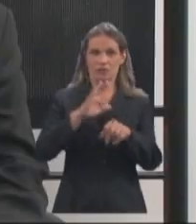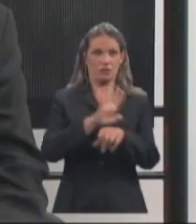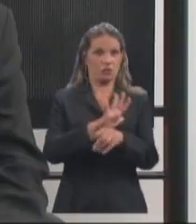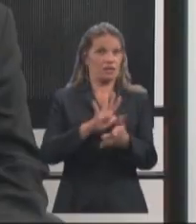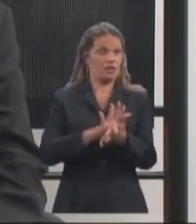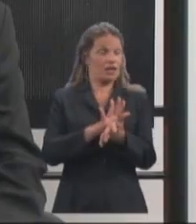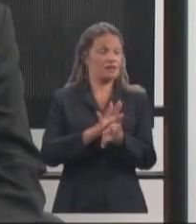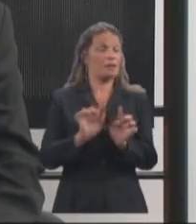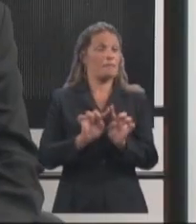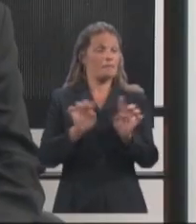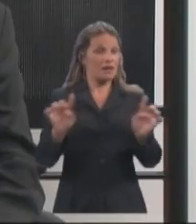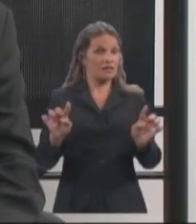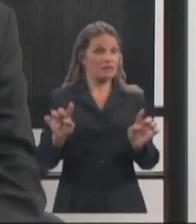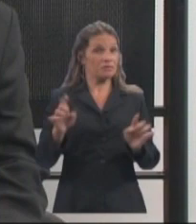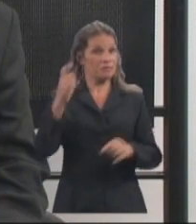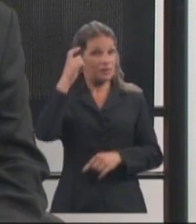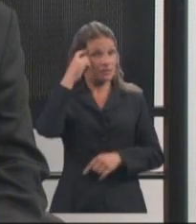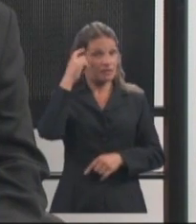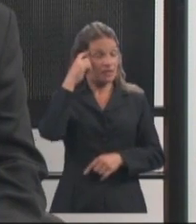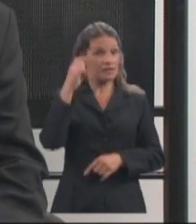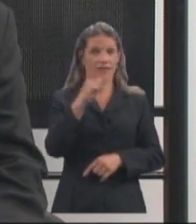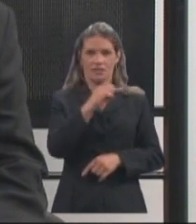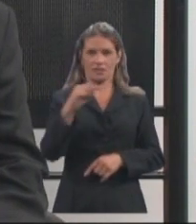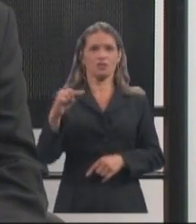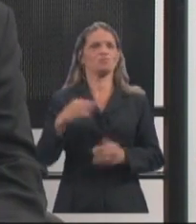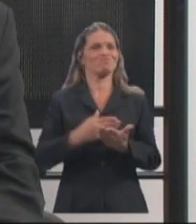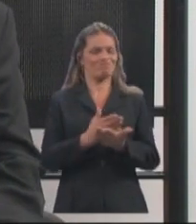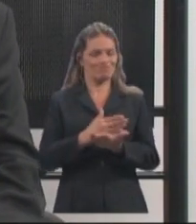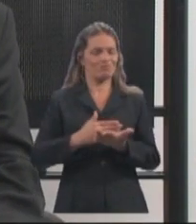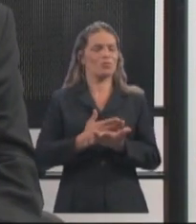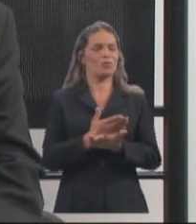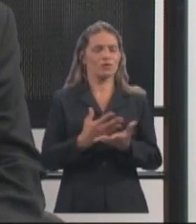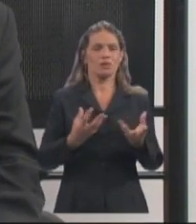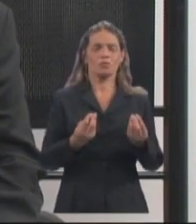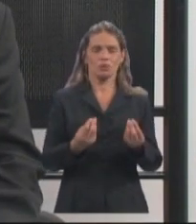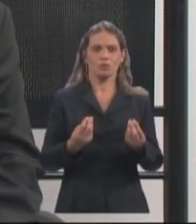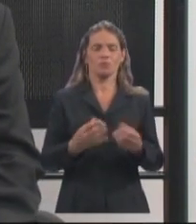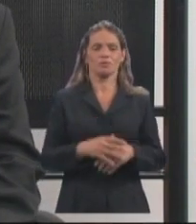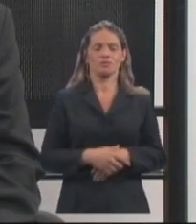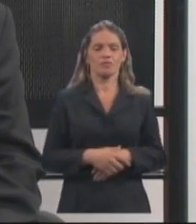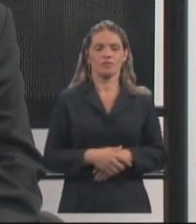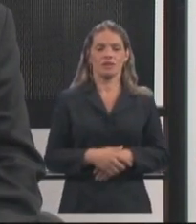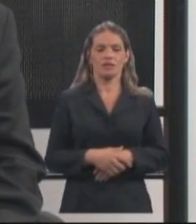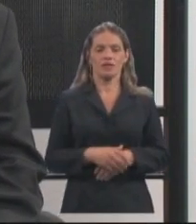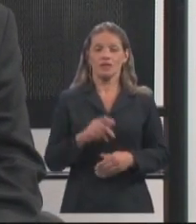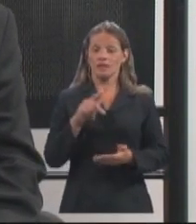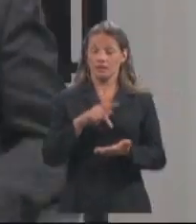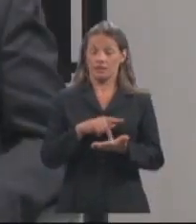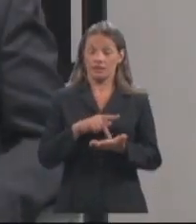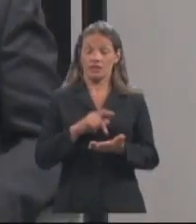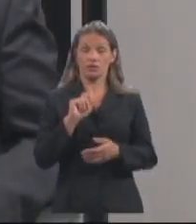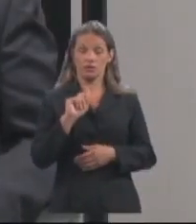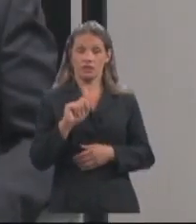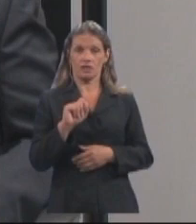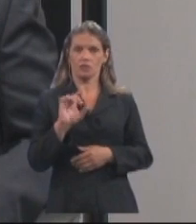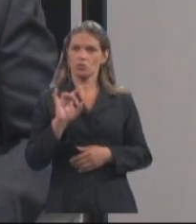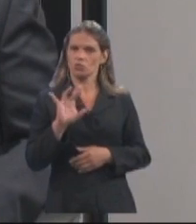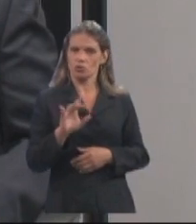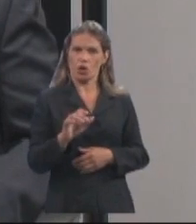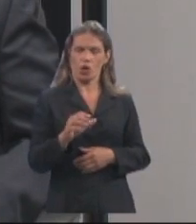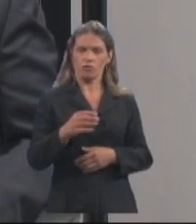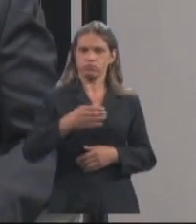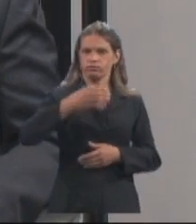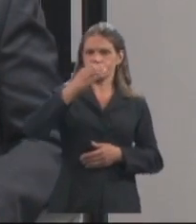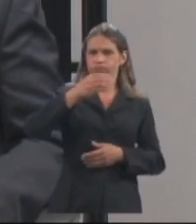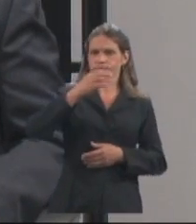atrapalha bastante muitas vezes esse próprio pessimismo que leva as pessoas até a usar na verdade é o seguinte eh tu só